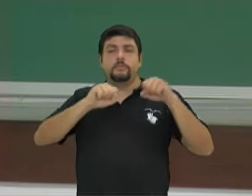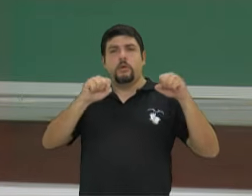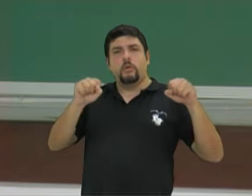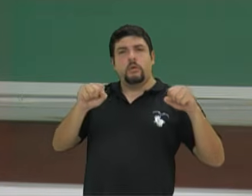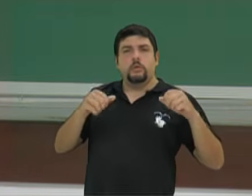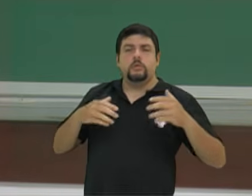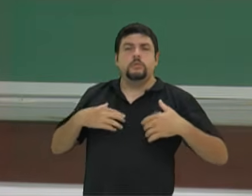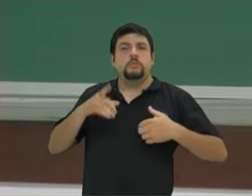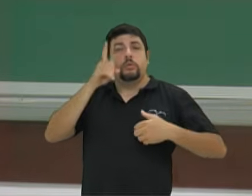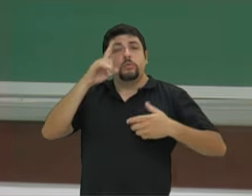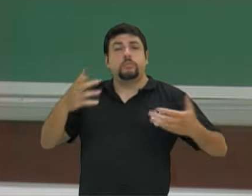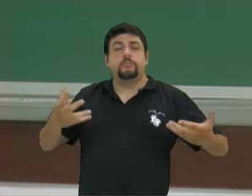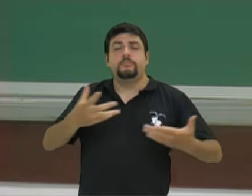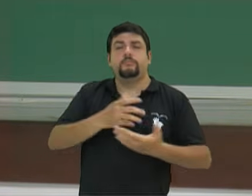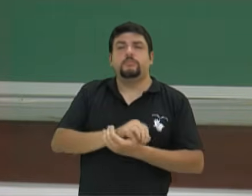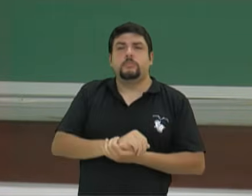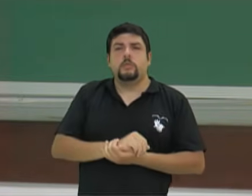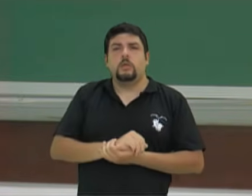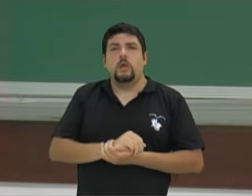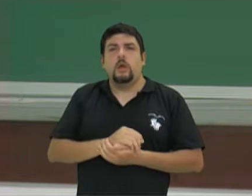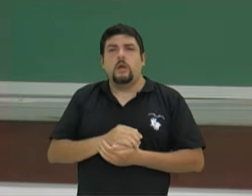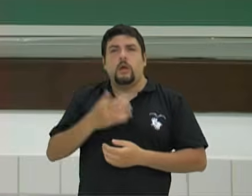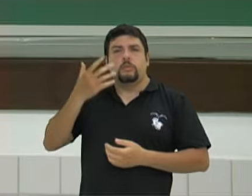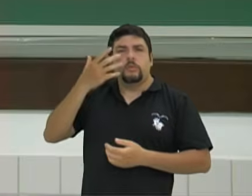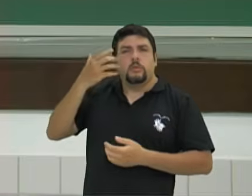foi lá e o gatinho dele foi